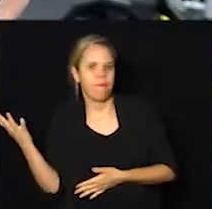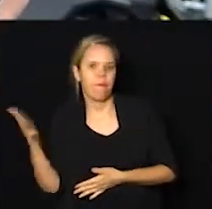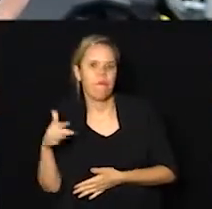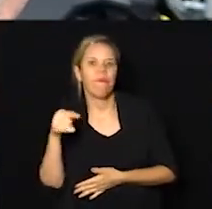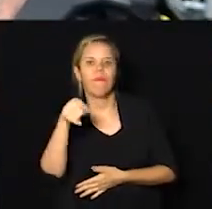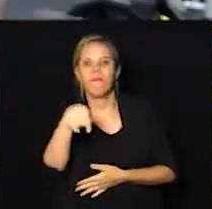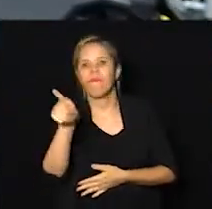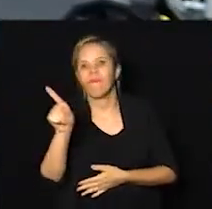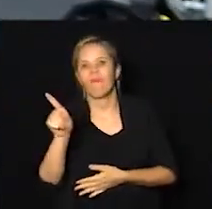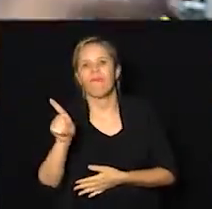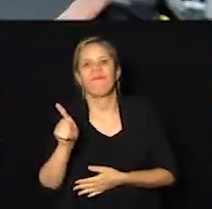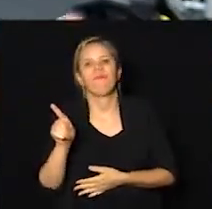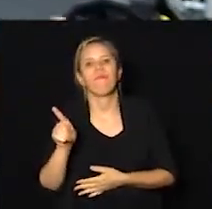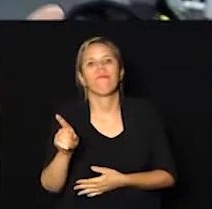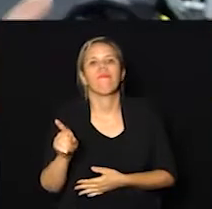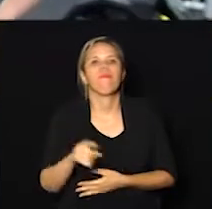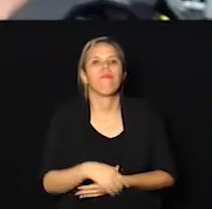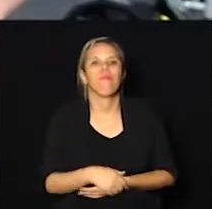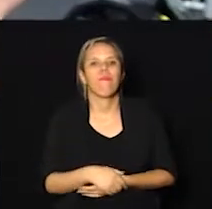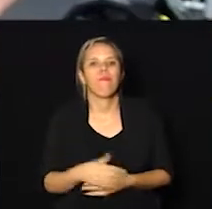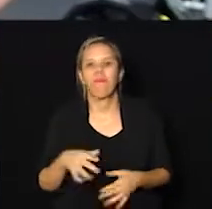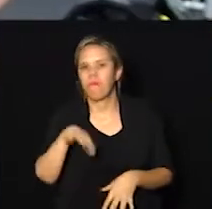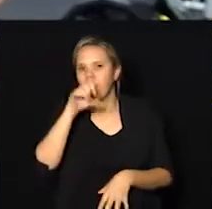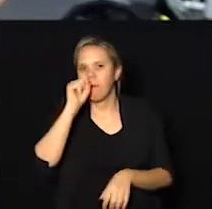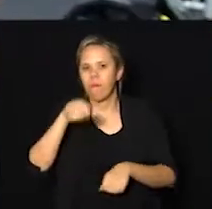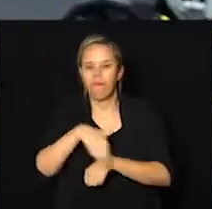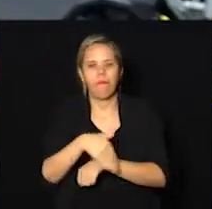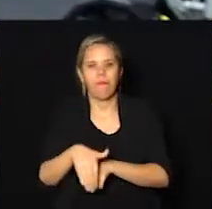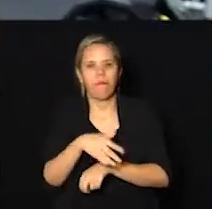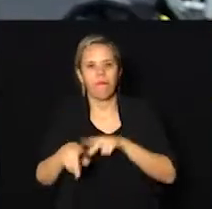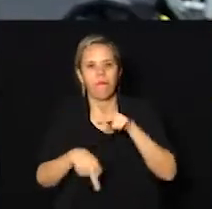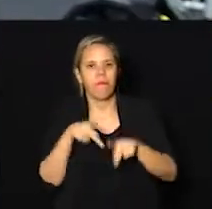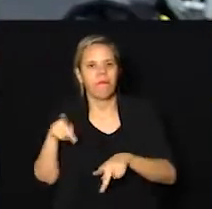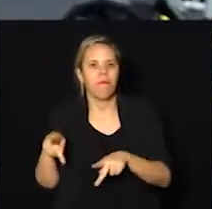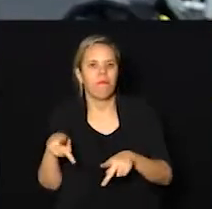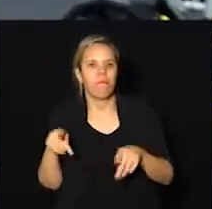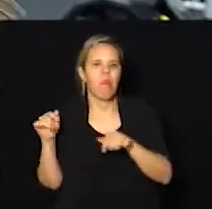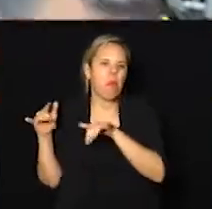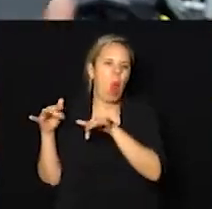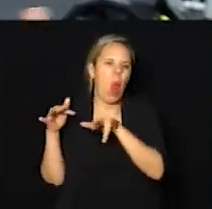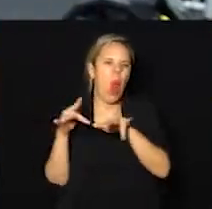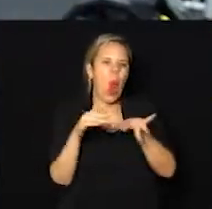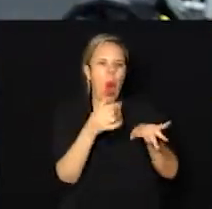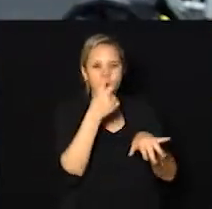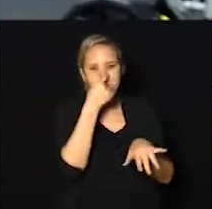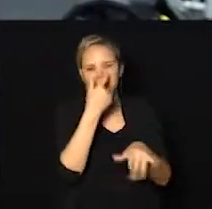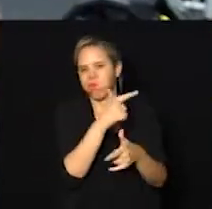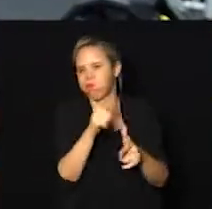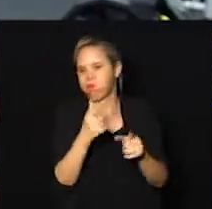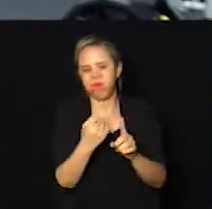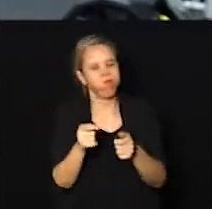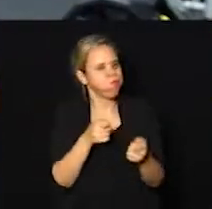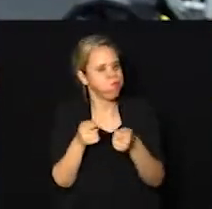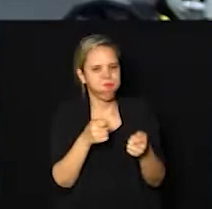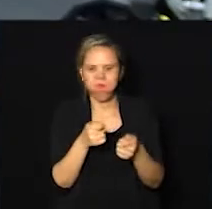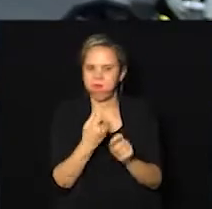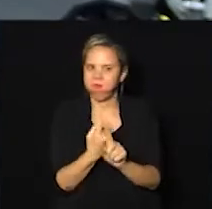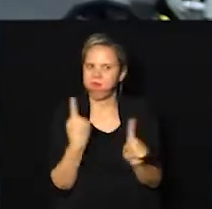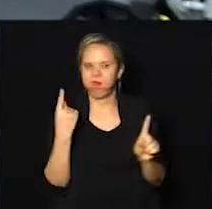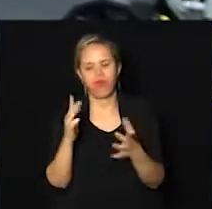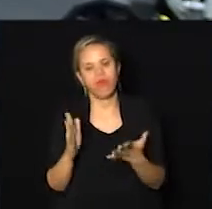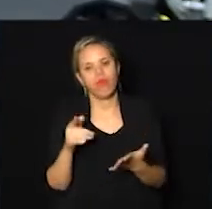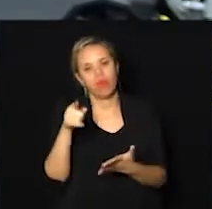acontece quando você vai ao ar livre na rua. As pessoas acabam se aglomerando, não existe um certo